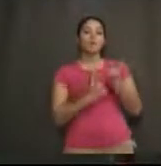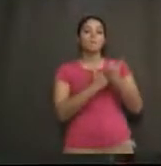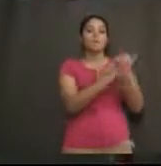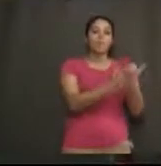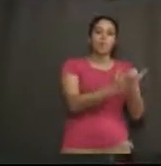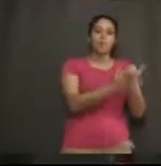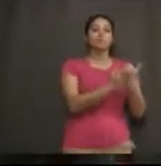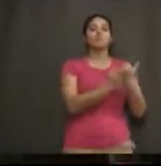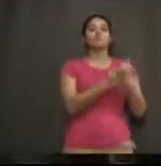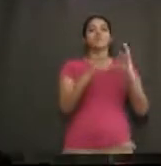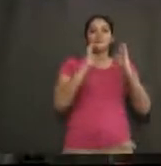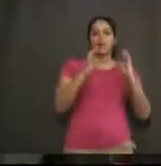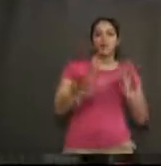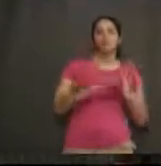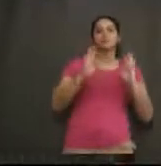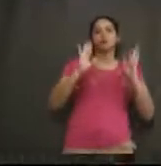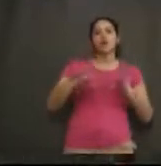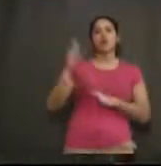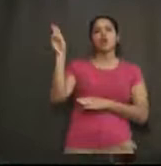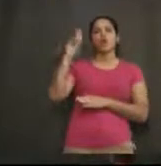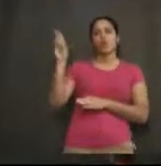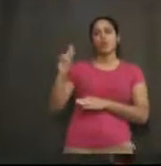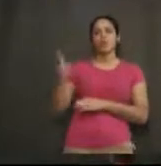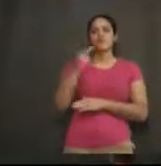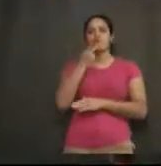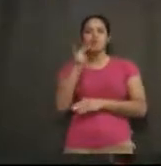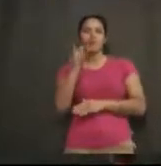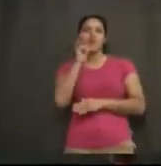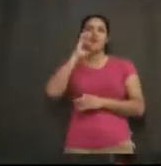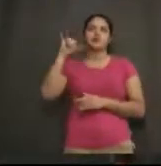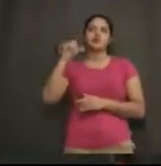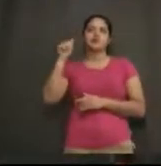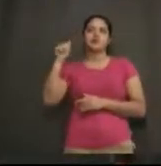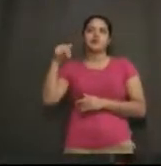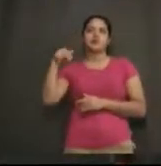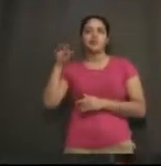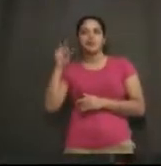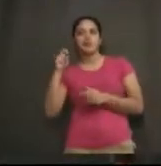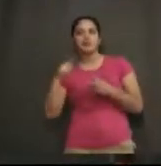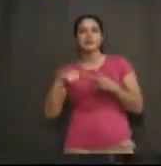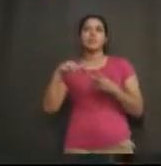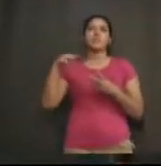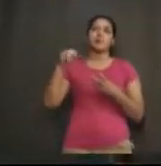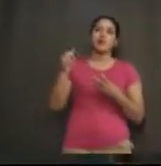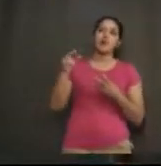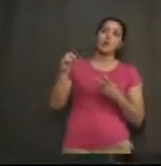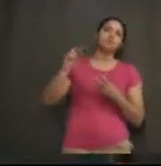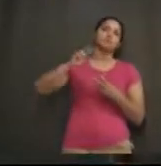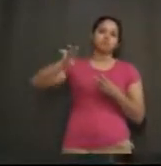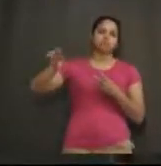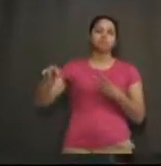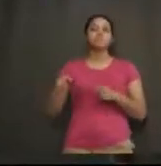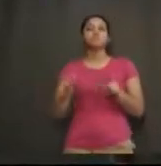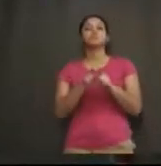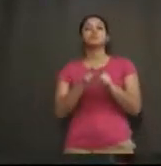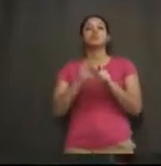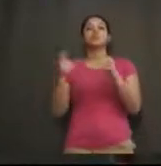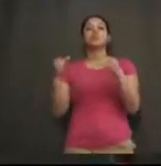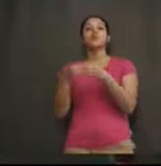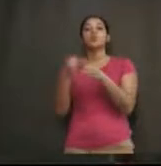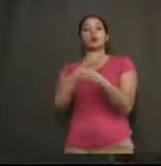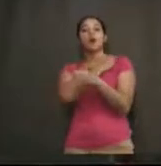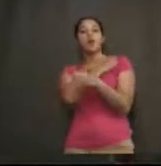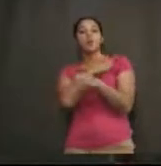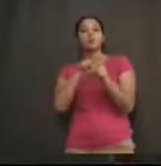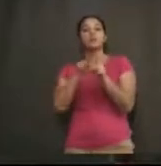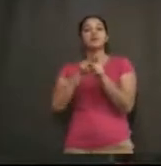pelos técnicos, já foram mencionadas aqui a Janete, Mauro, João Correa, também aos alunos e ex-alunos